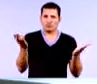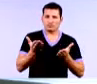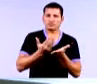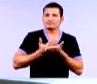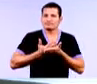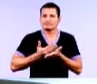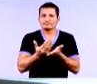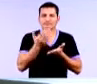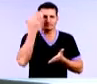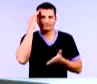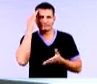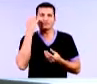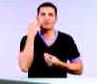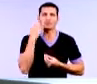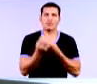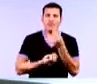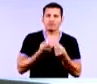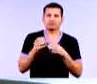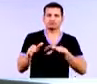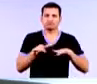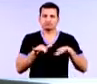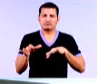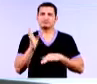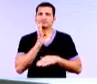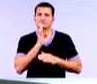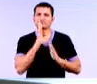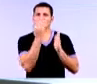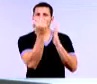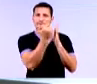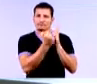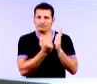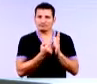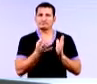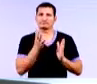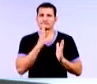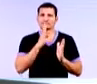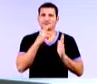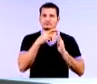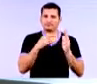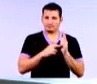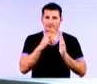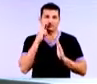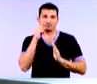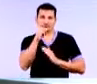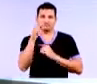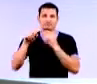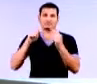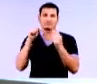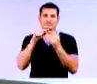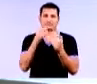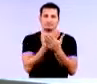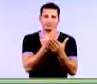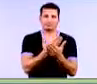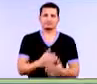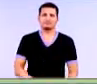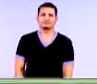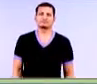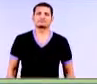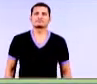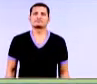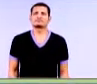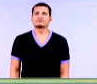entender como programar, vamos conhecer programas, vamos conhecer procedimentos. Vamos dar uma olhada nos nossos objetivos das aulas.